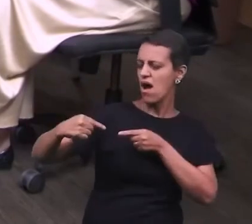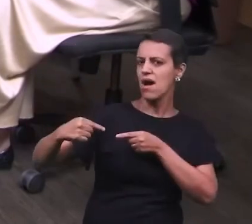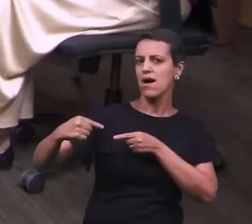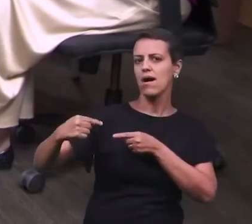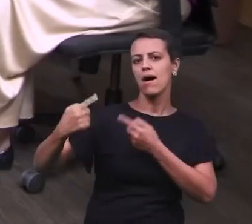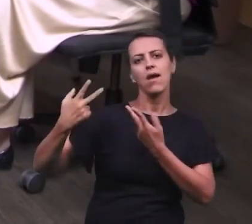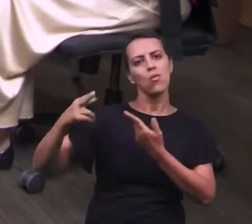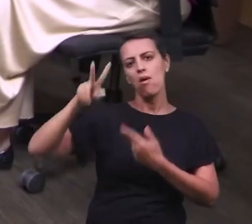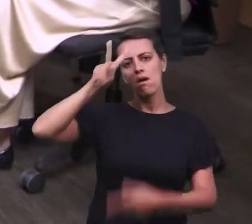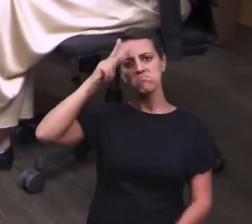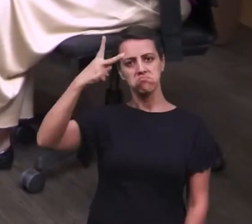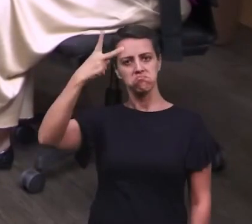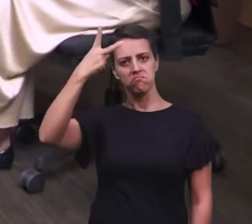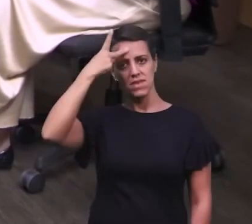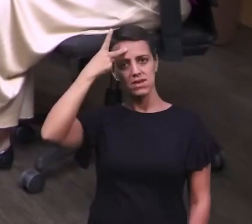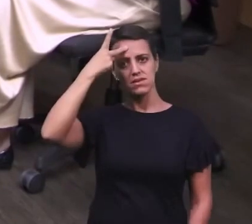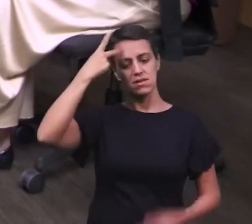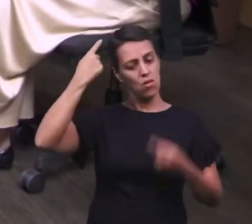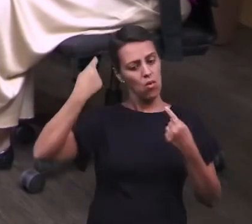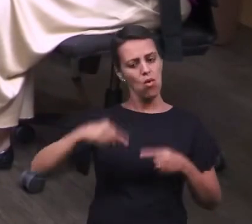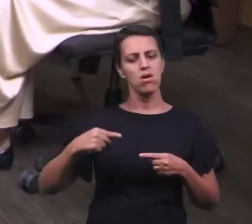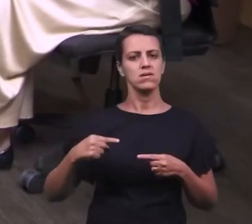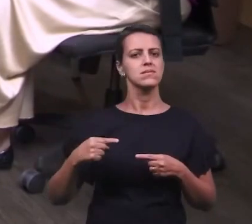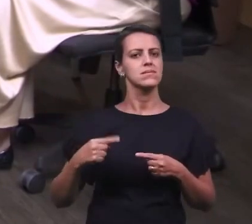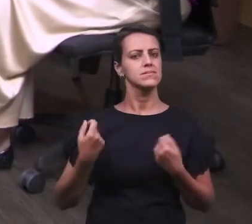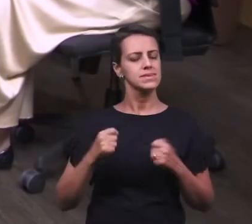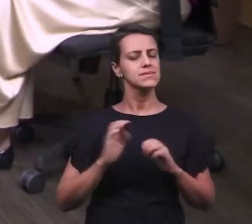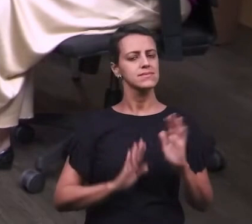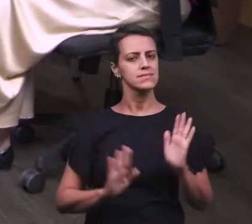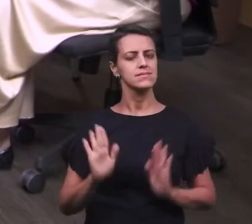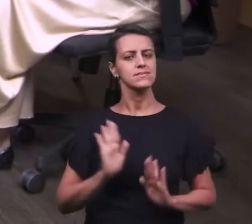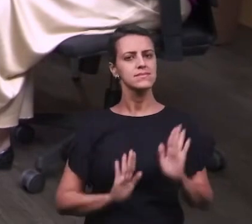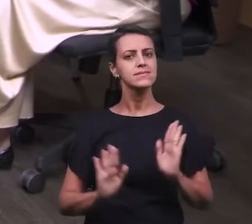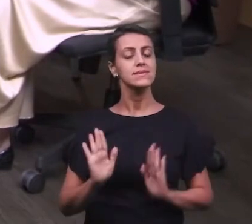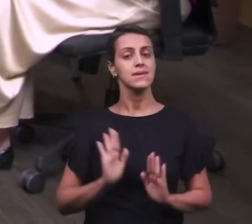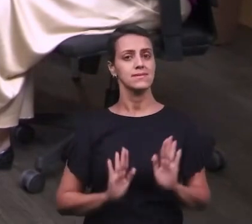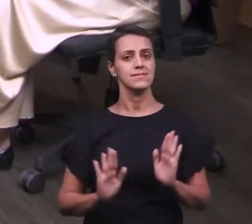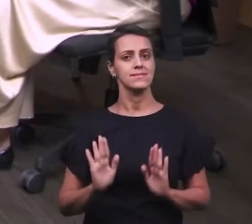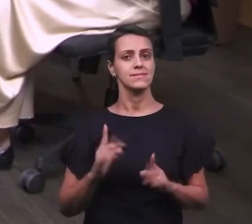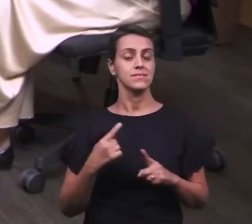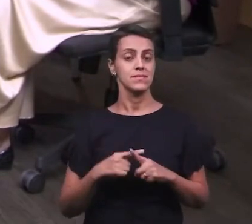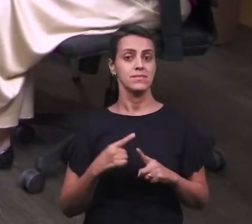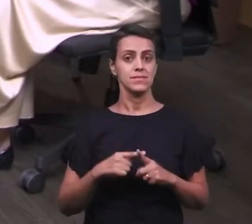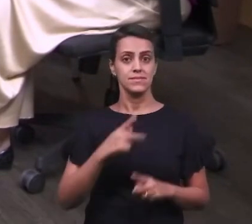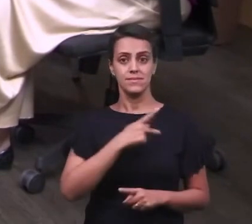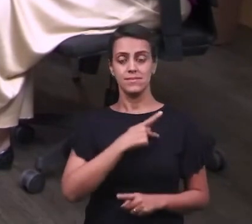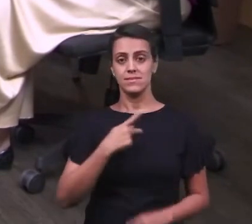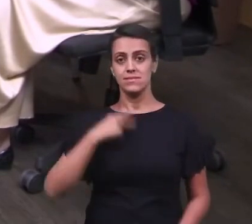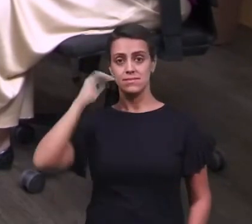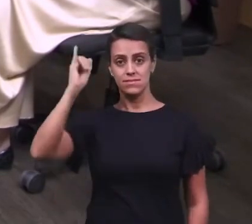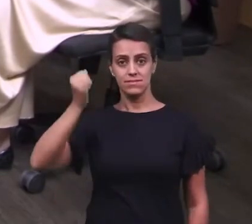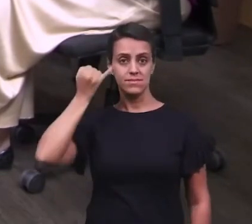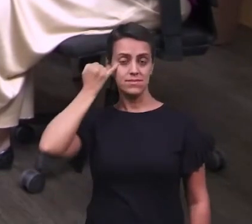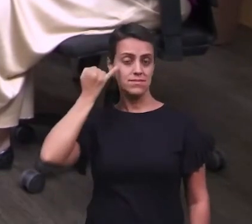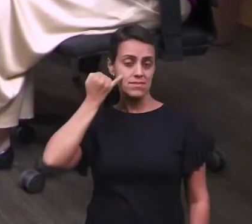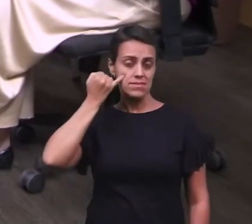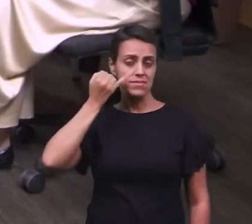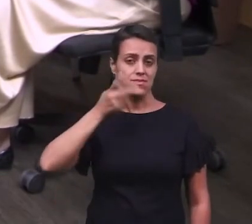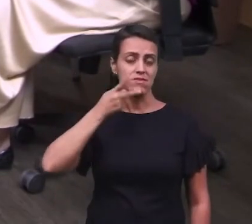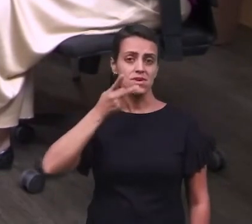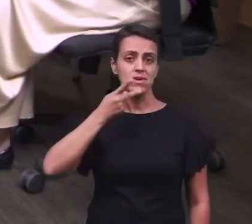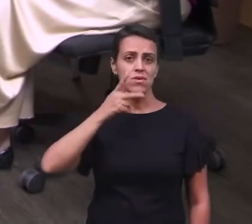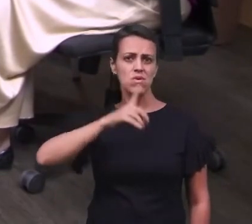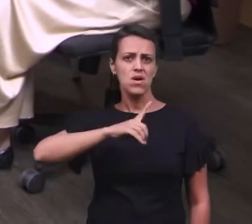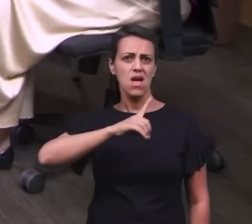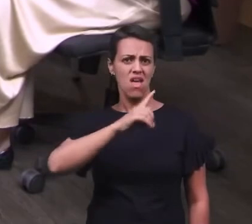Deus. E isso nós temos que tomar muito cuidado. Porque como o pastor Josias falou, o Deus desse século, a inteligência que